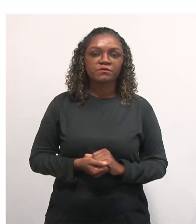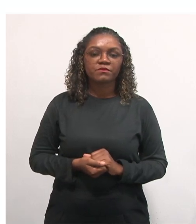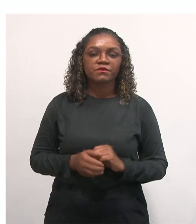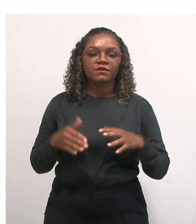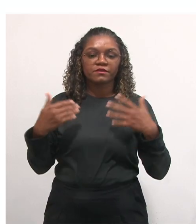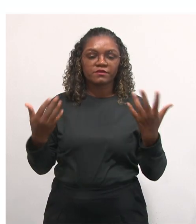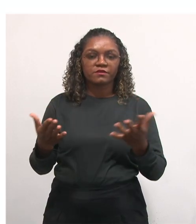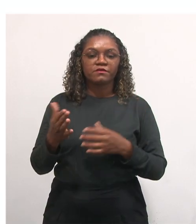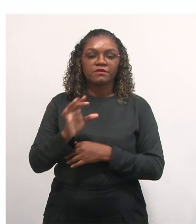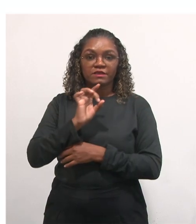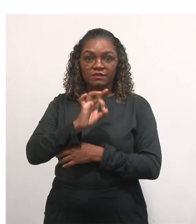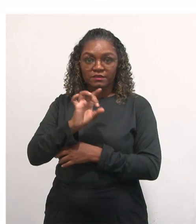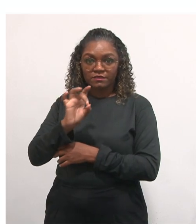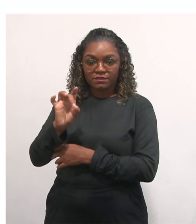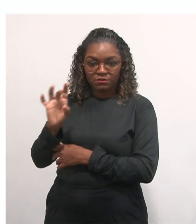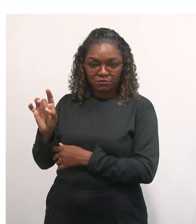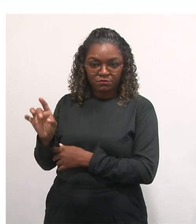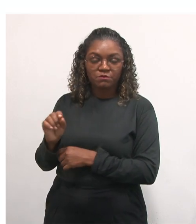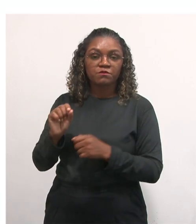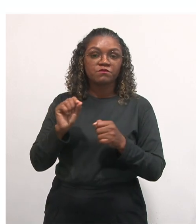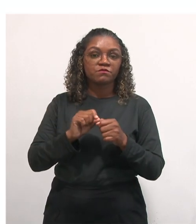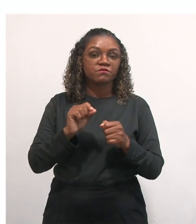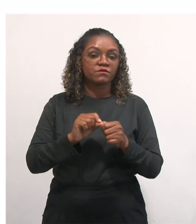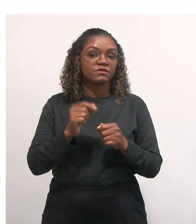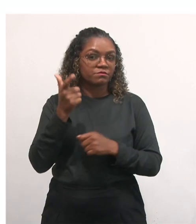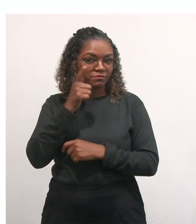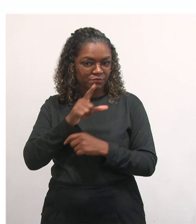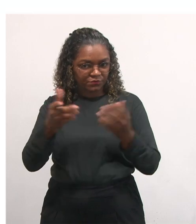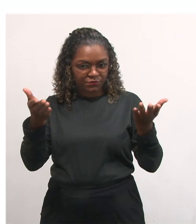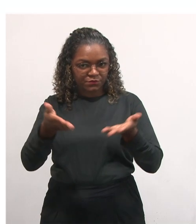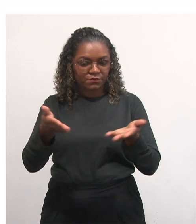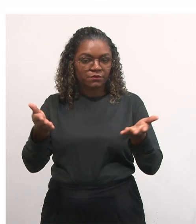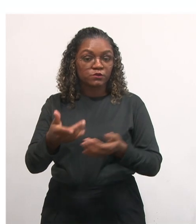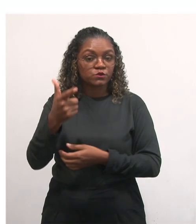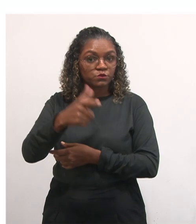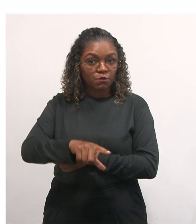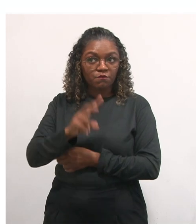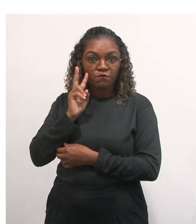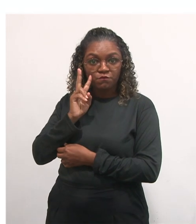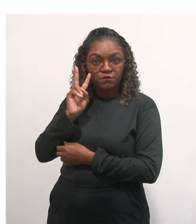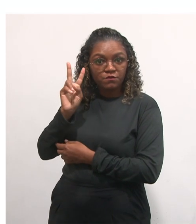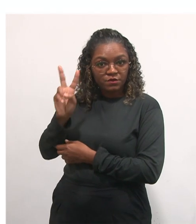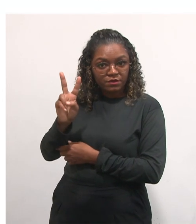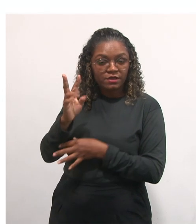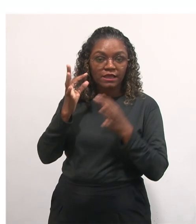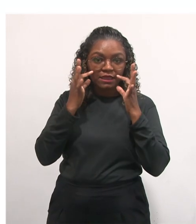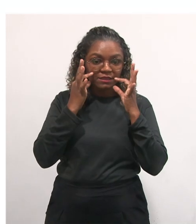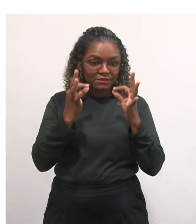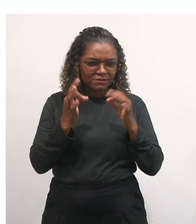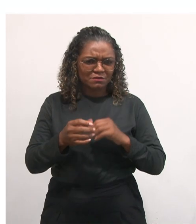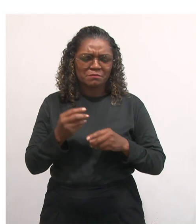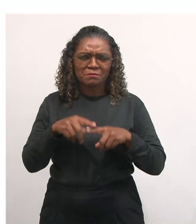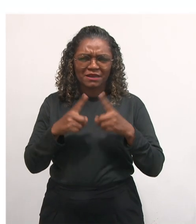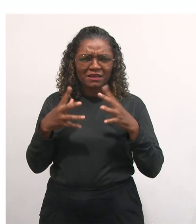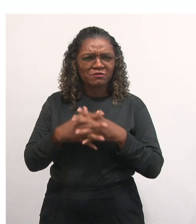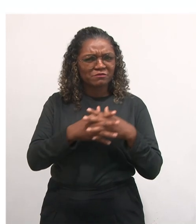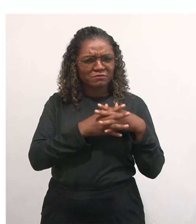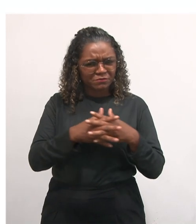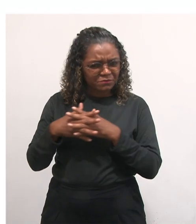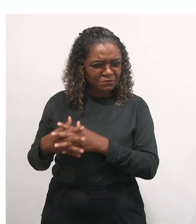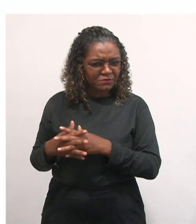Cada uma dessas equações a gente vai conseguir fazer agora. De novo, gente, você olha para essa equação aqui e você fala, professor, que negócio